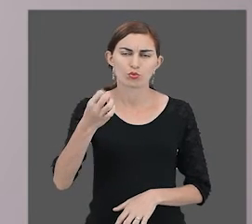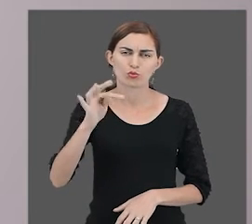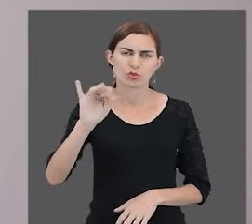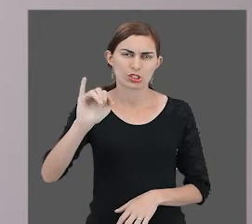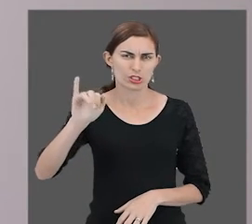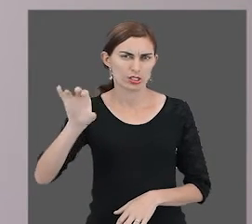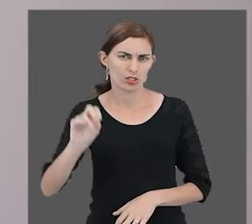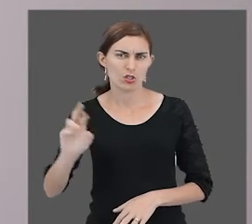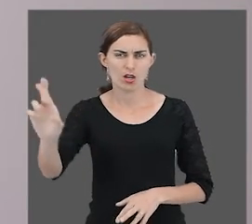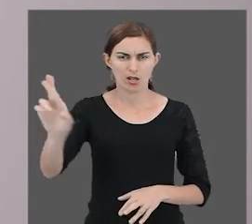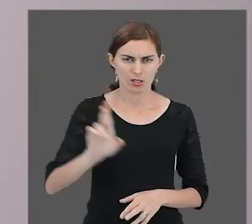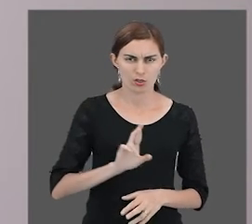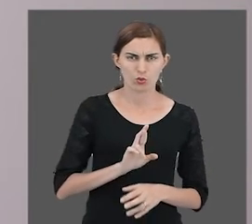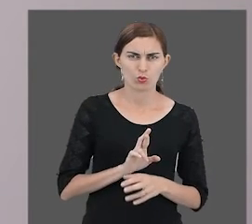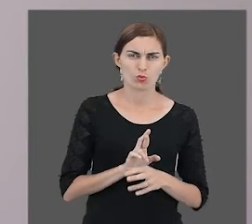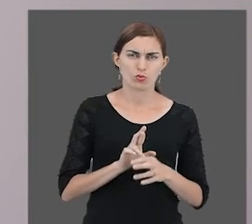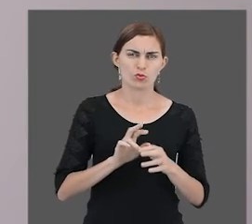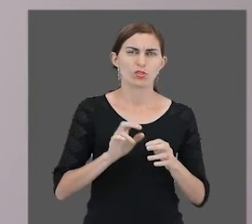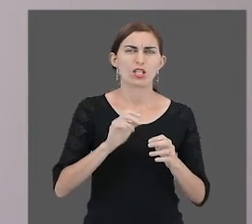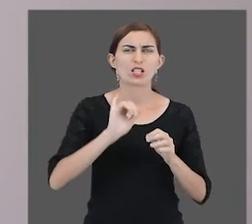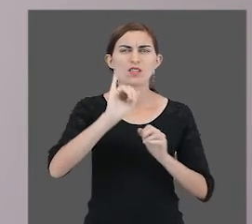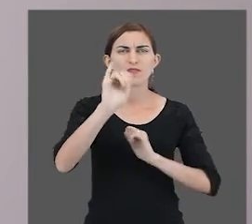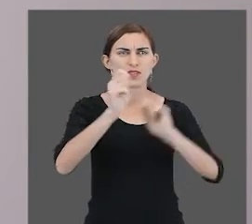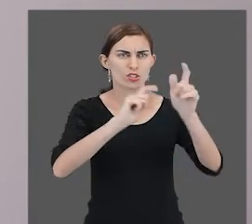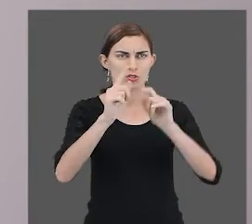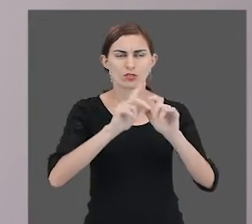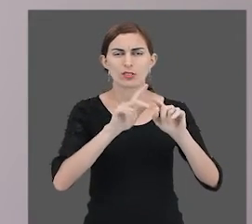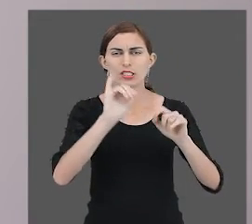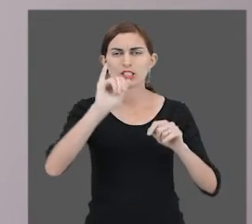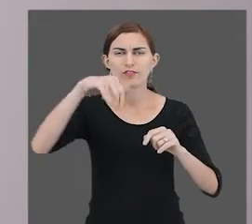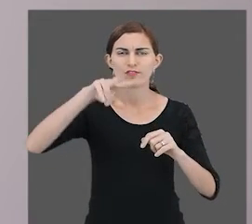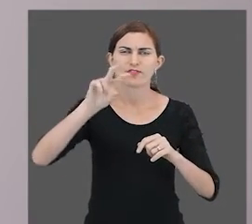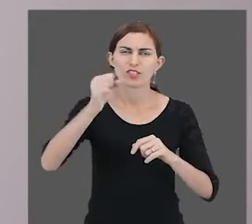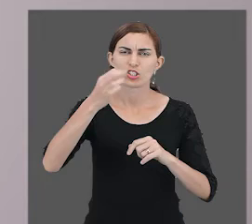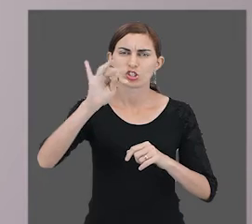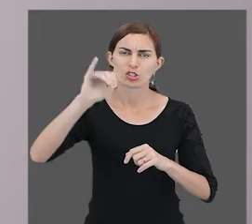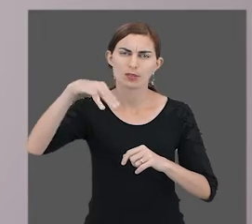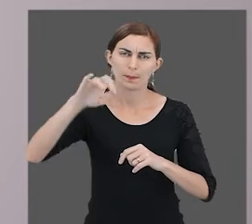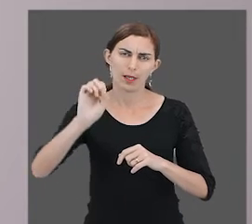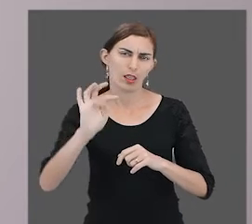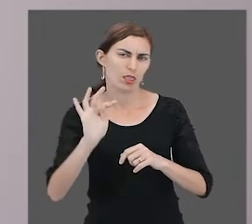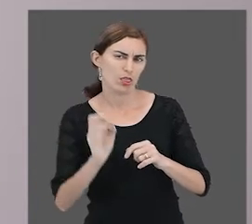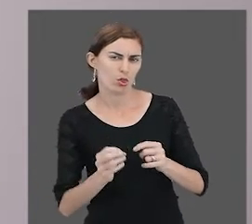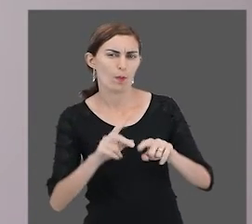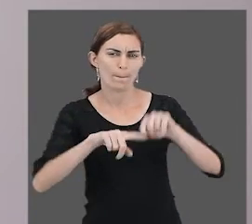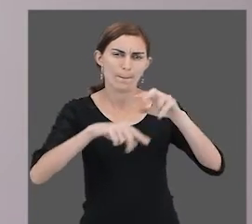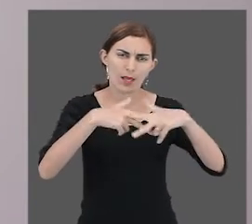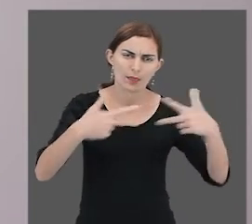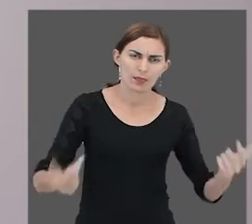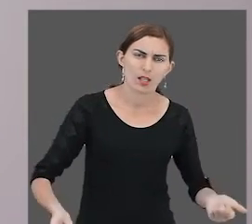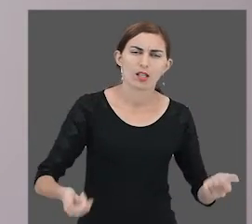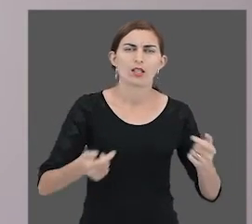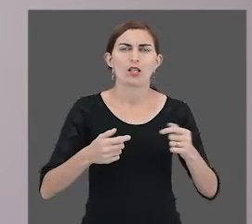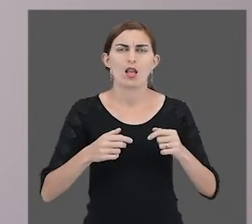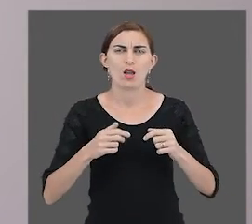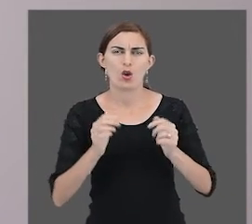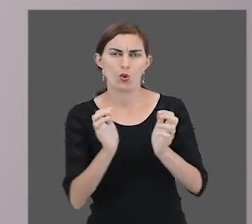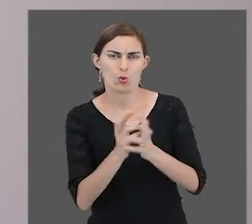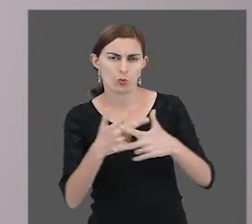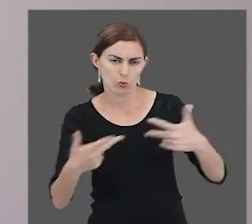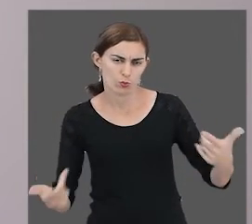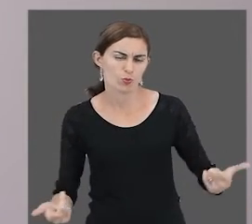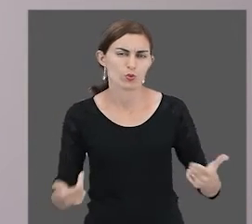correntes. Você recebeu recurso para despesas com investimento, só pode ser gastos com despesas de investimento, material permanente,